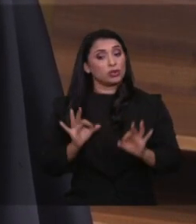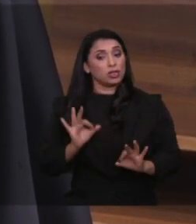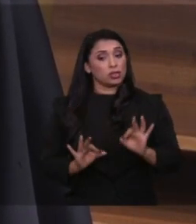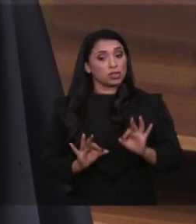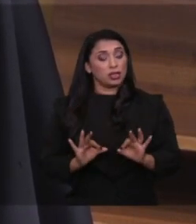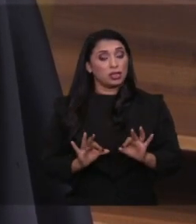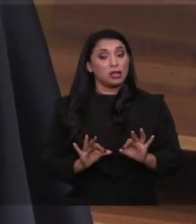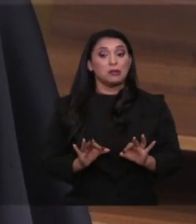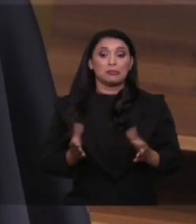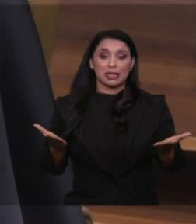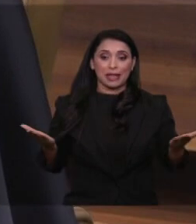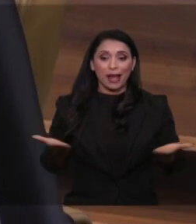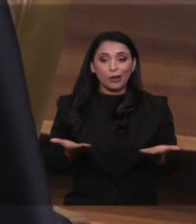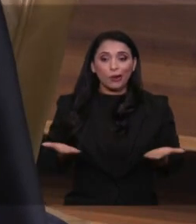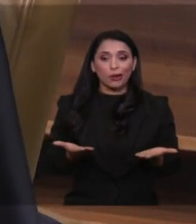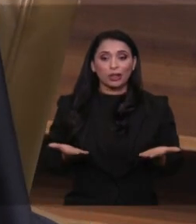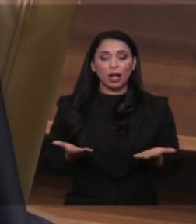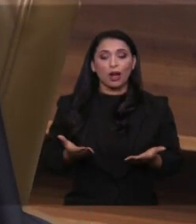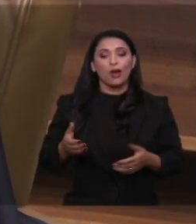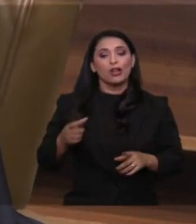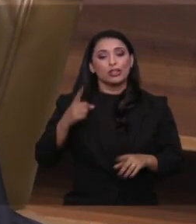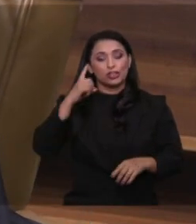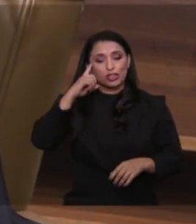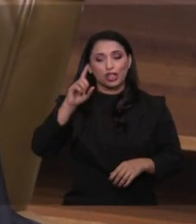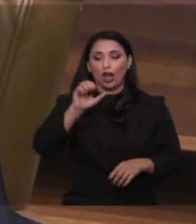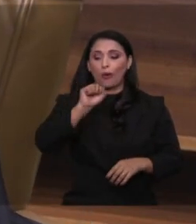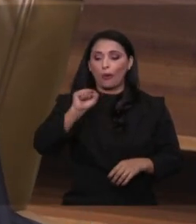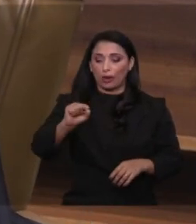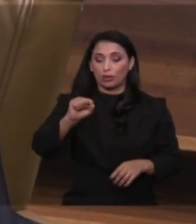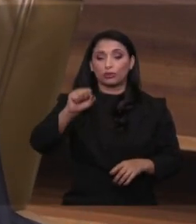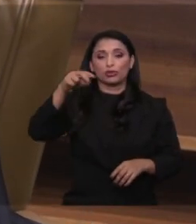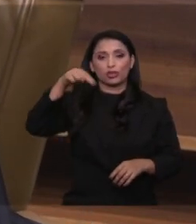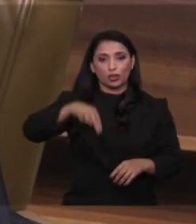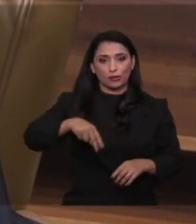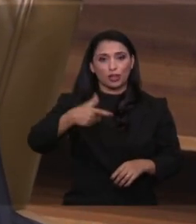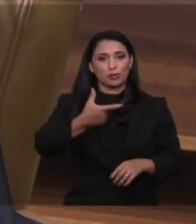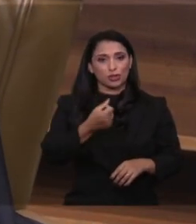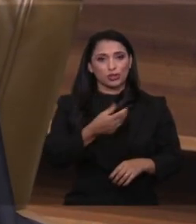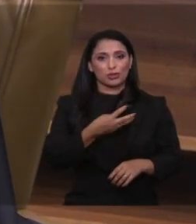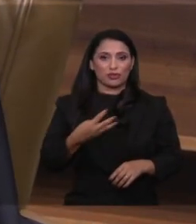está só se dando no dia 8 de novembro de 2023.